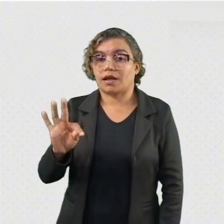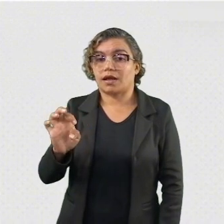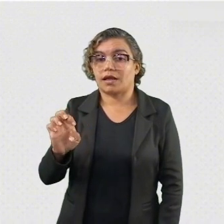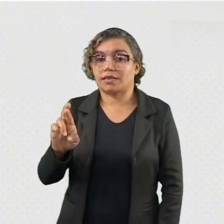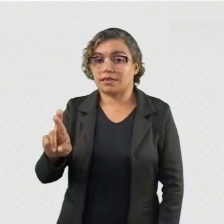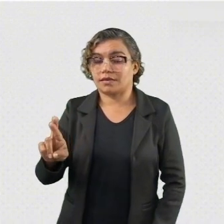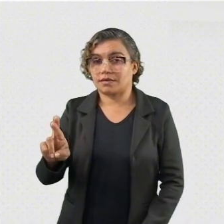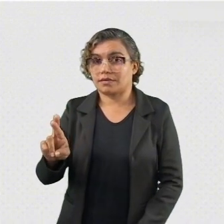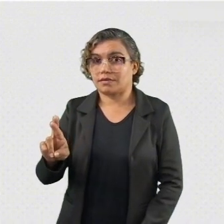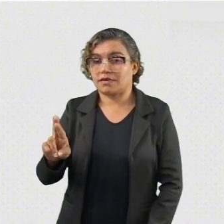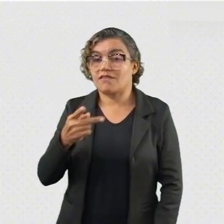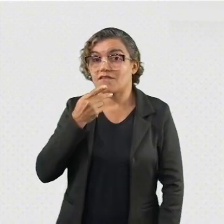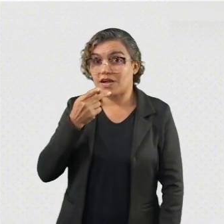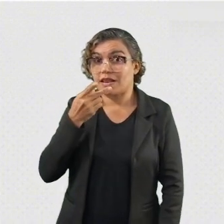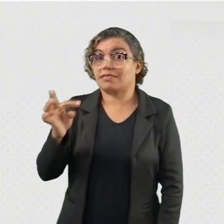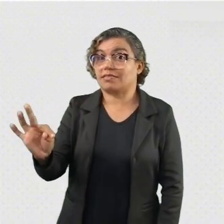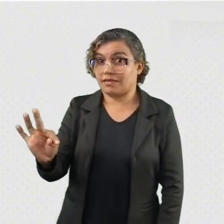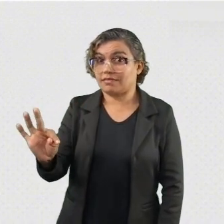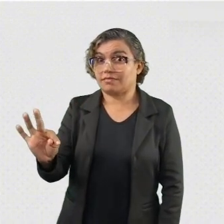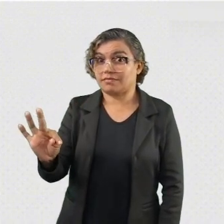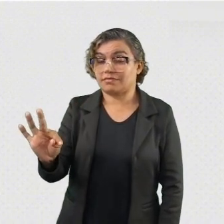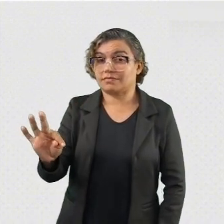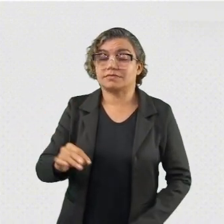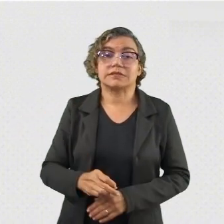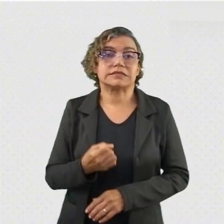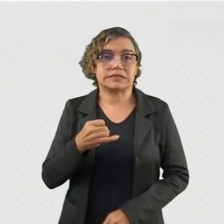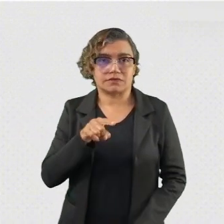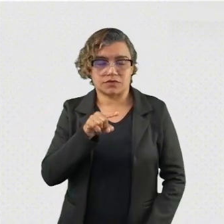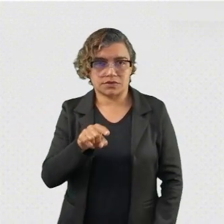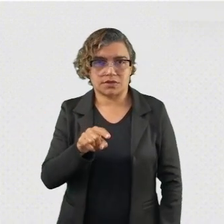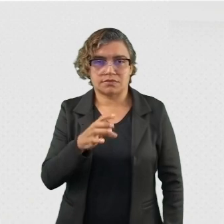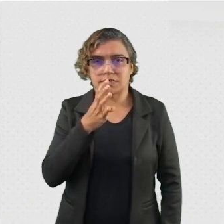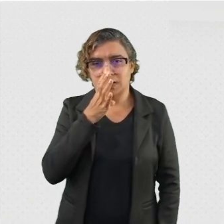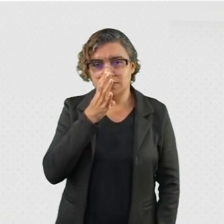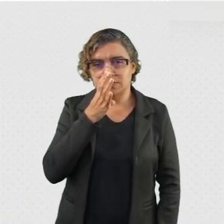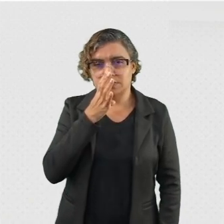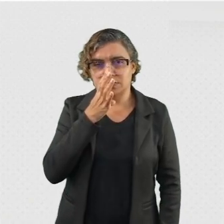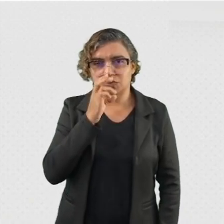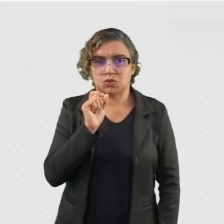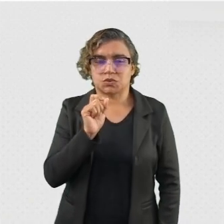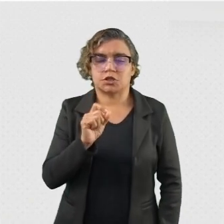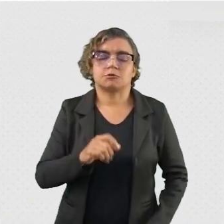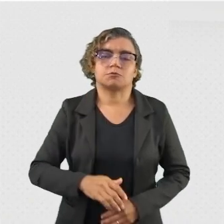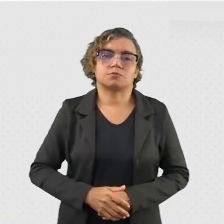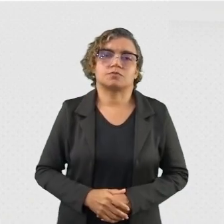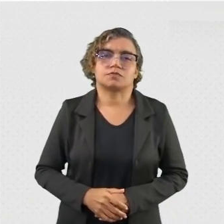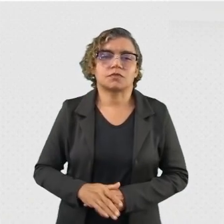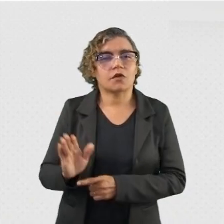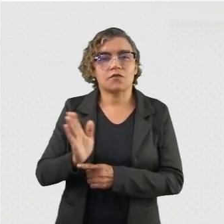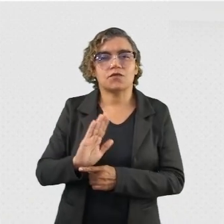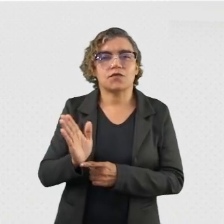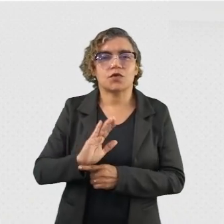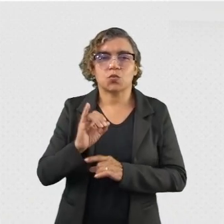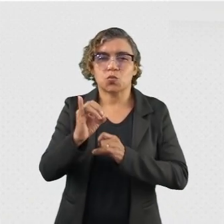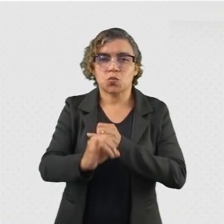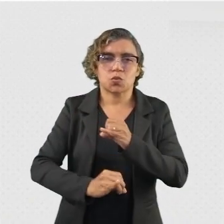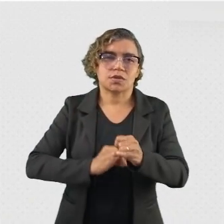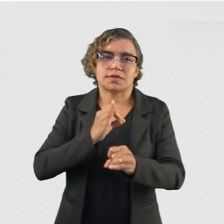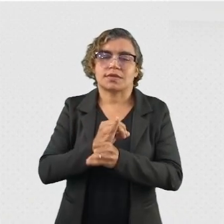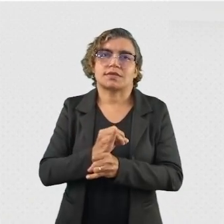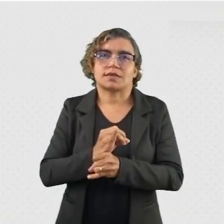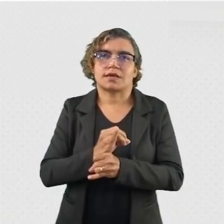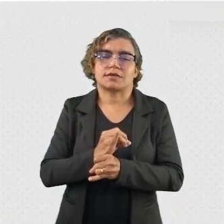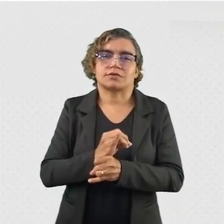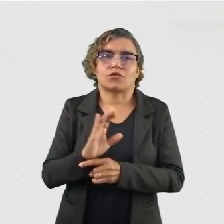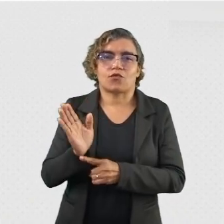pessoa fala o T, water. Se você assistir, por exemplo, vídeos na internet de uma